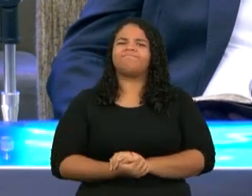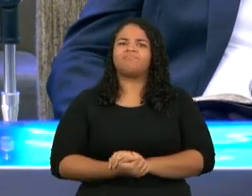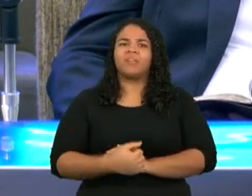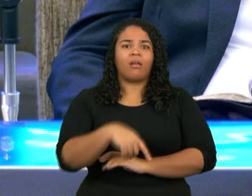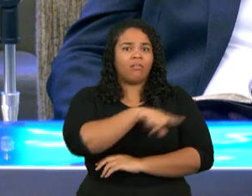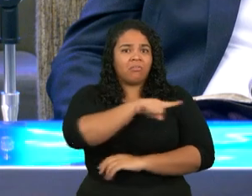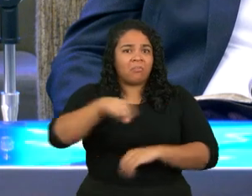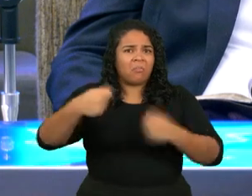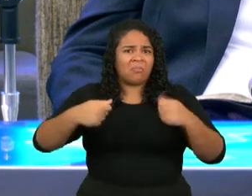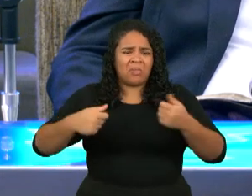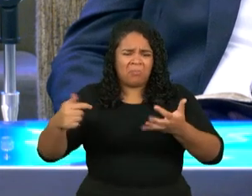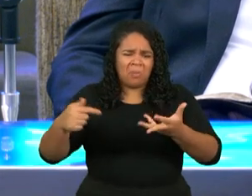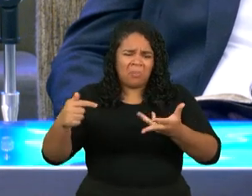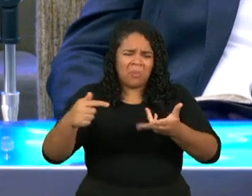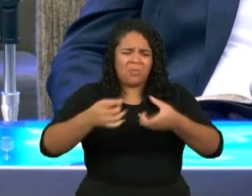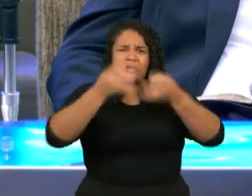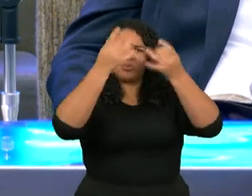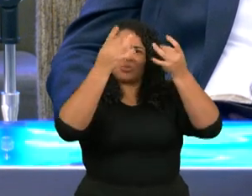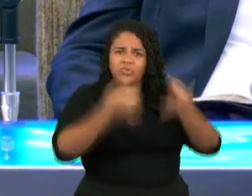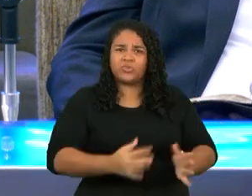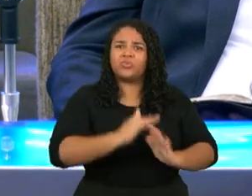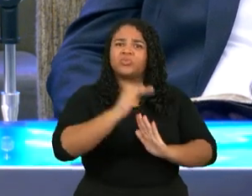vos despojeis